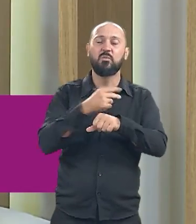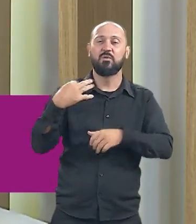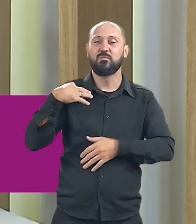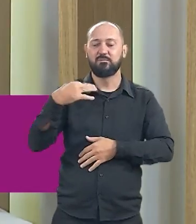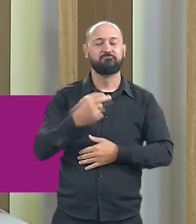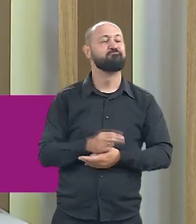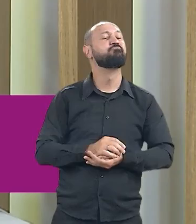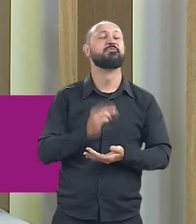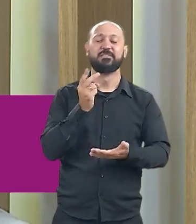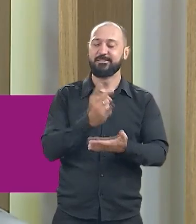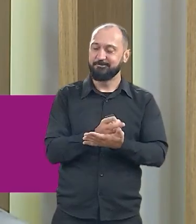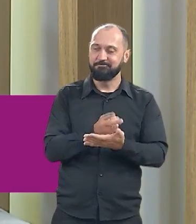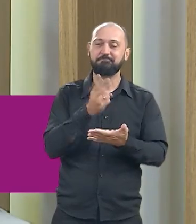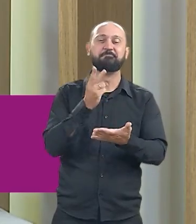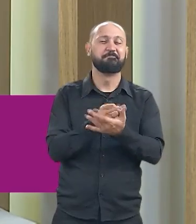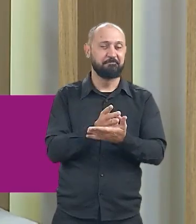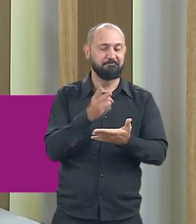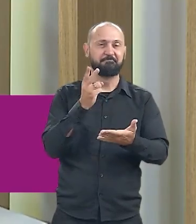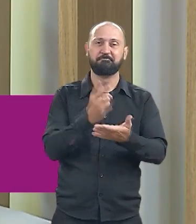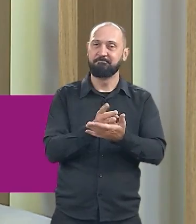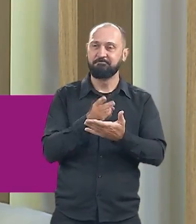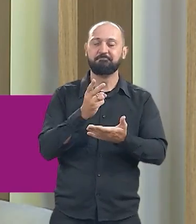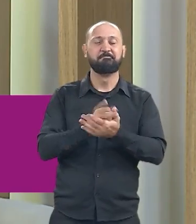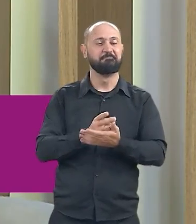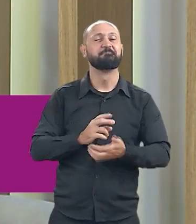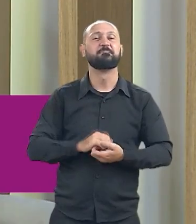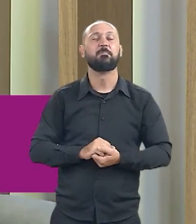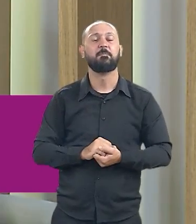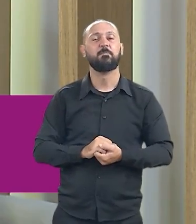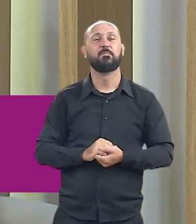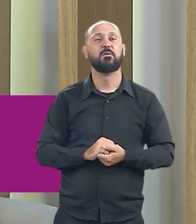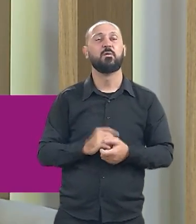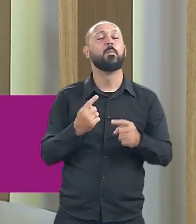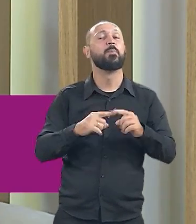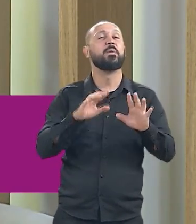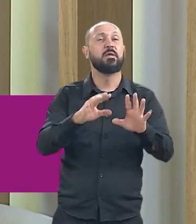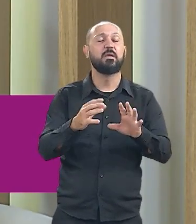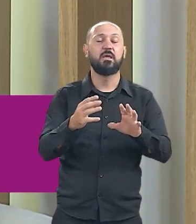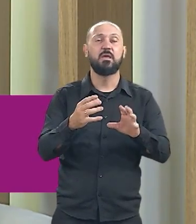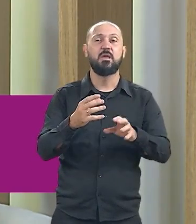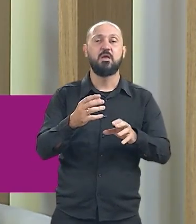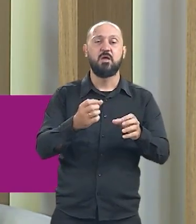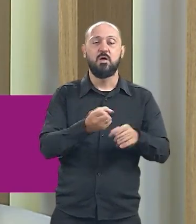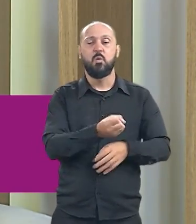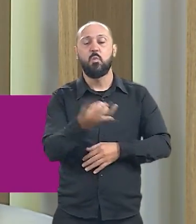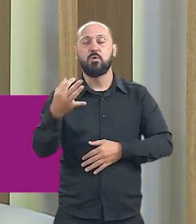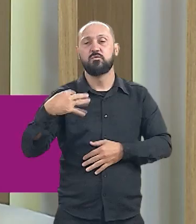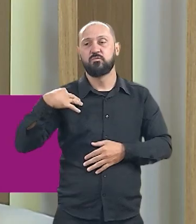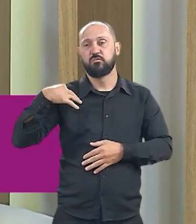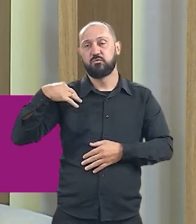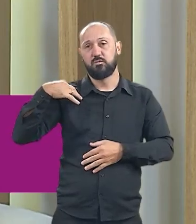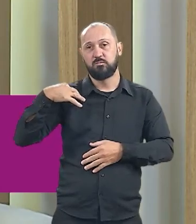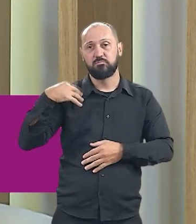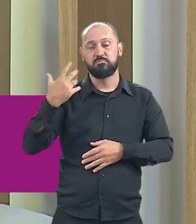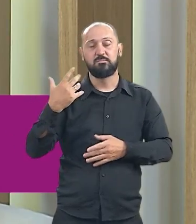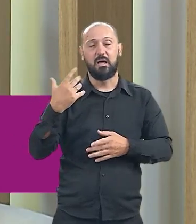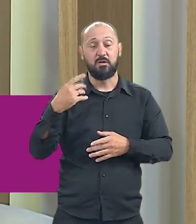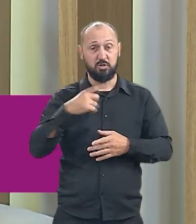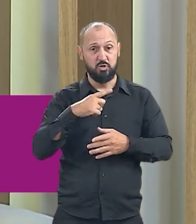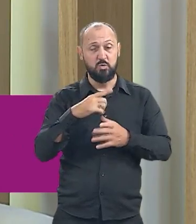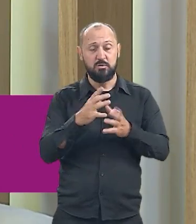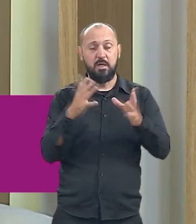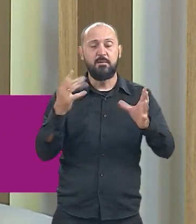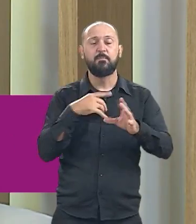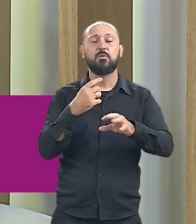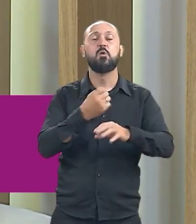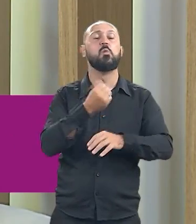de pessoas, né? Porque quanto mais voluntários tiver, menor o tempo de espera para atender 188, mais possibilidades de